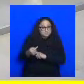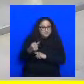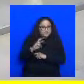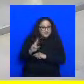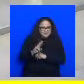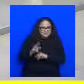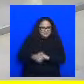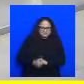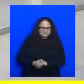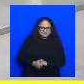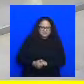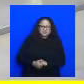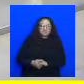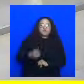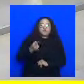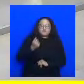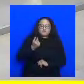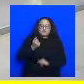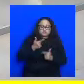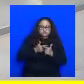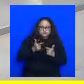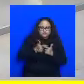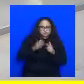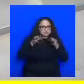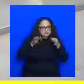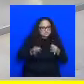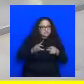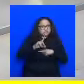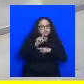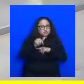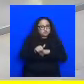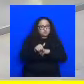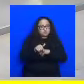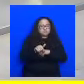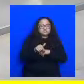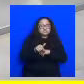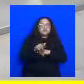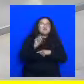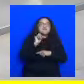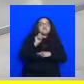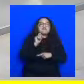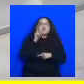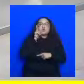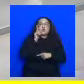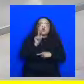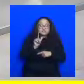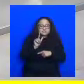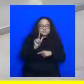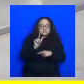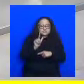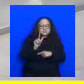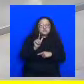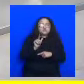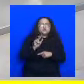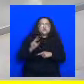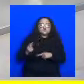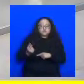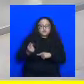R$1.500.000. O valor exato de premiação será divulgado após o rateio entre as apostas vencedoras dos prêmios